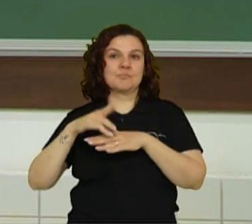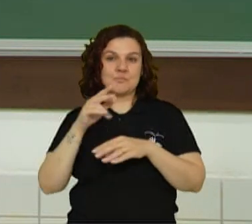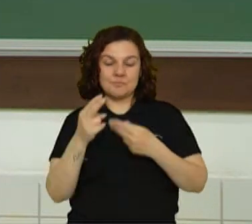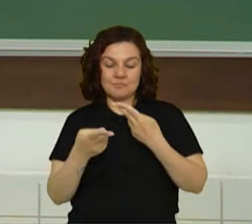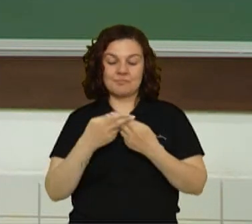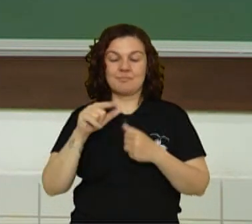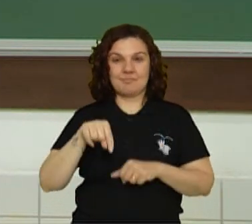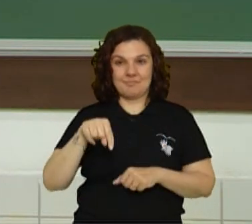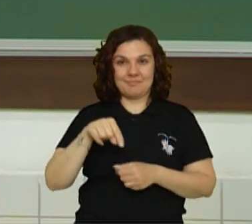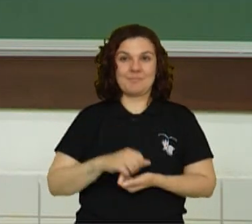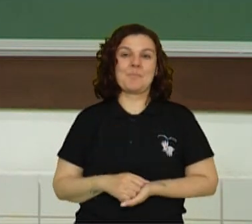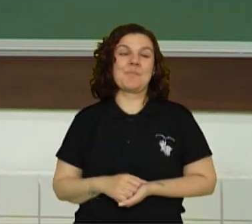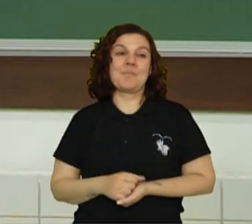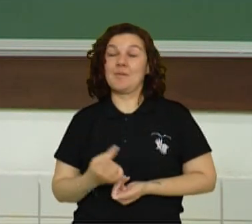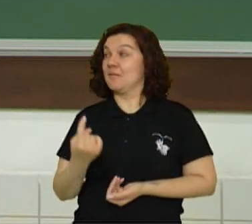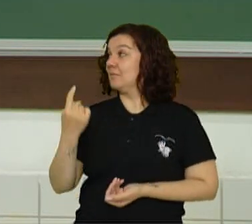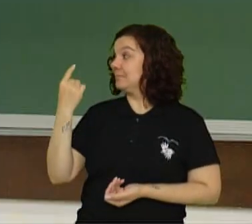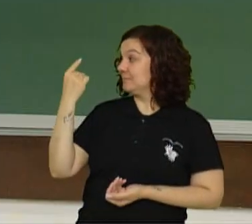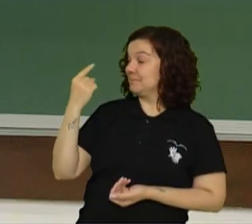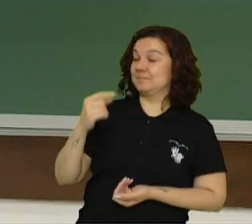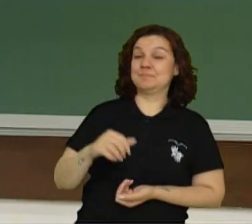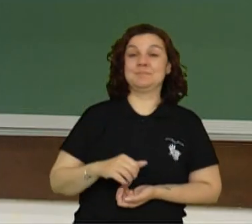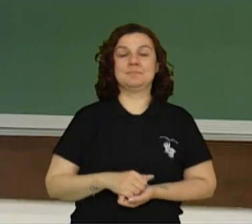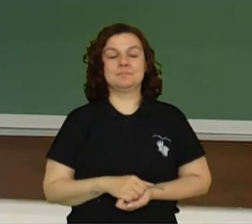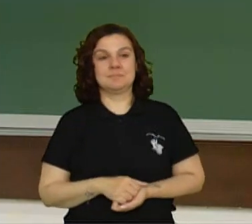usar aqui, tá bom? Vamos ao exercício.